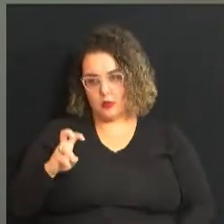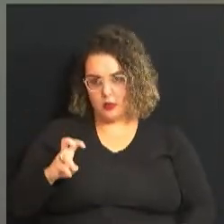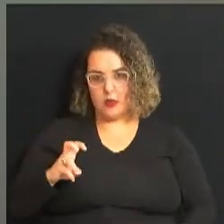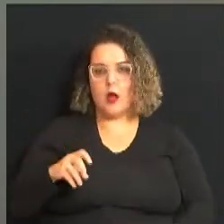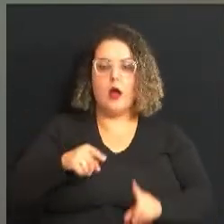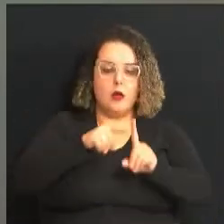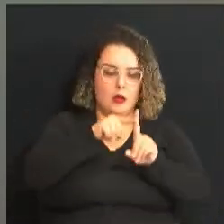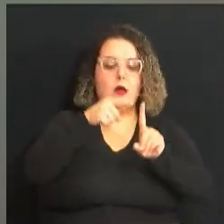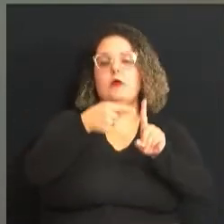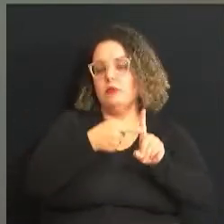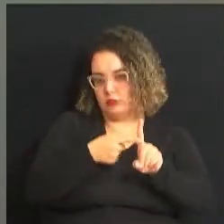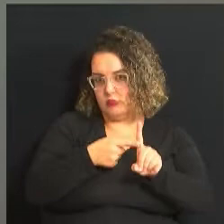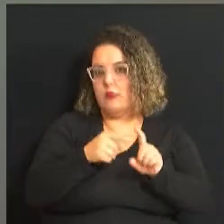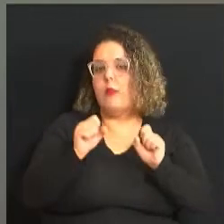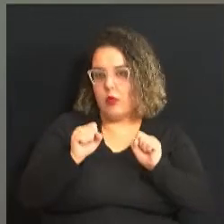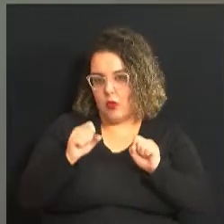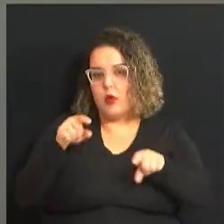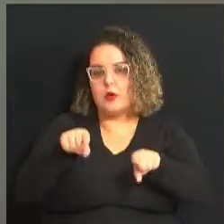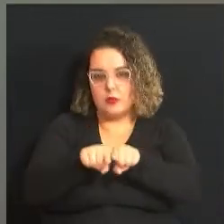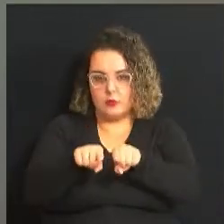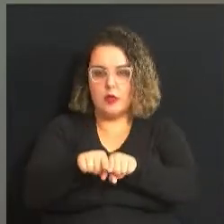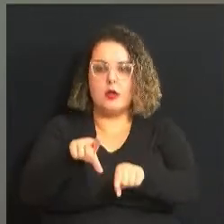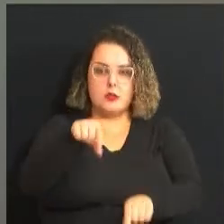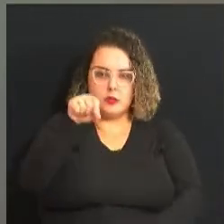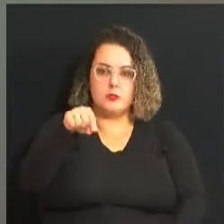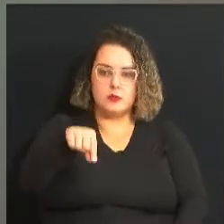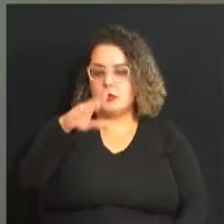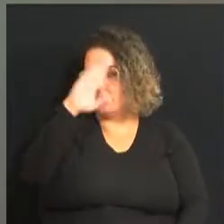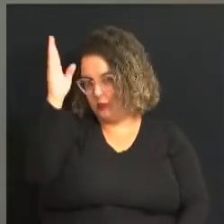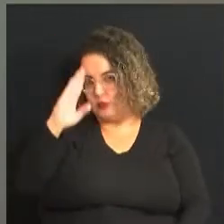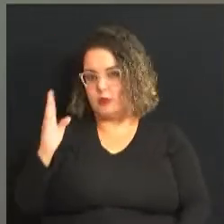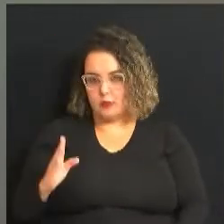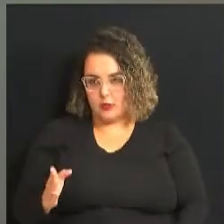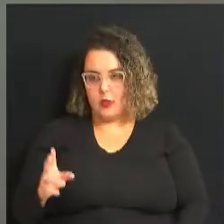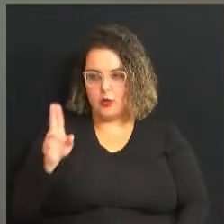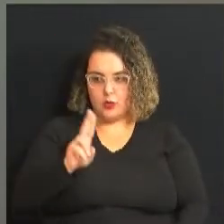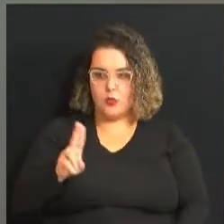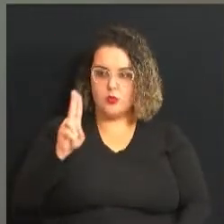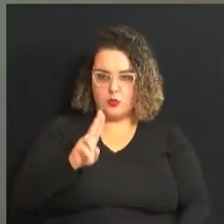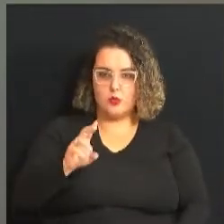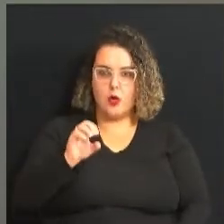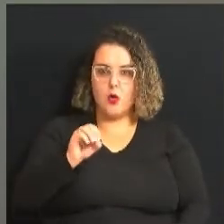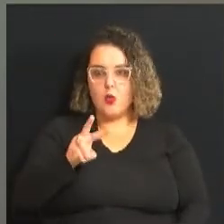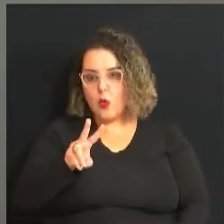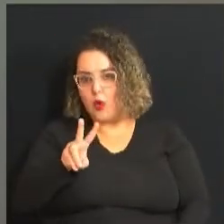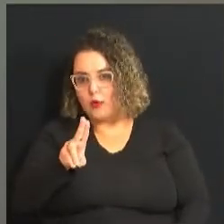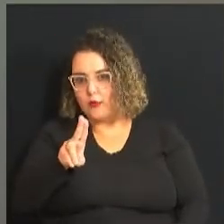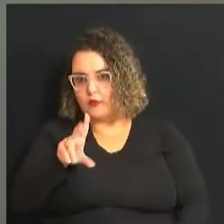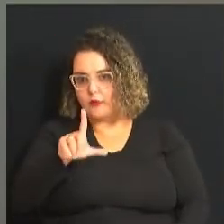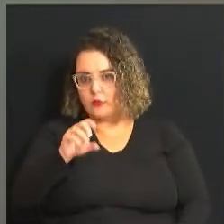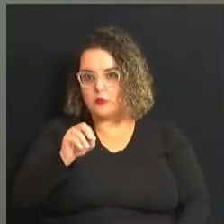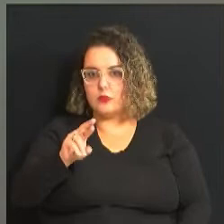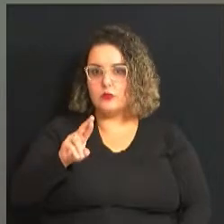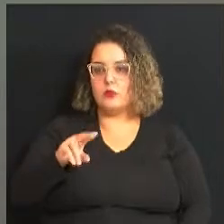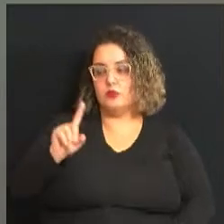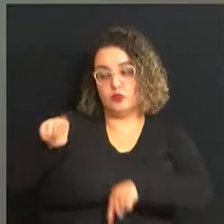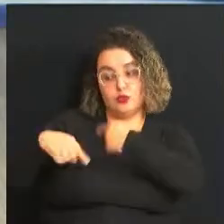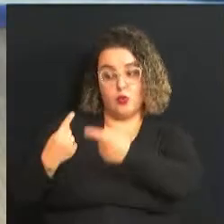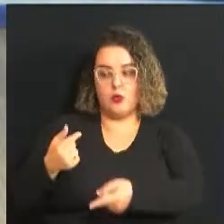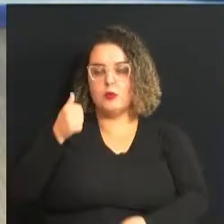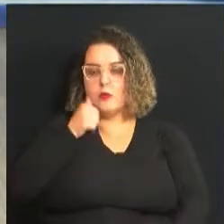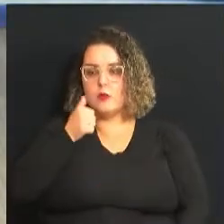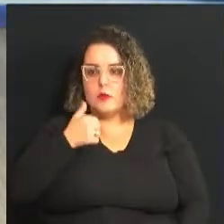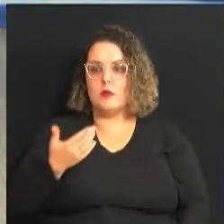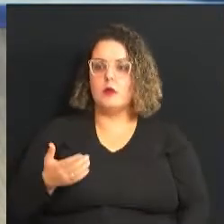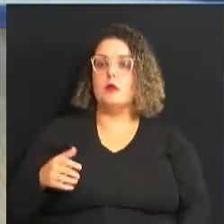uma opção aqui no Brasil. A gente tem essa opção, de repente, de usar o óvulo de outra mulher para gerar a Doutor, gravidez. mais perguntas aqui